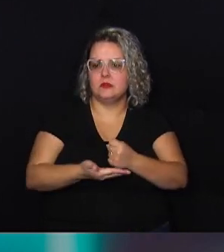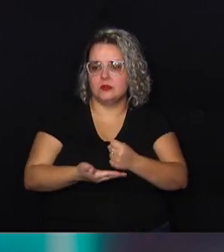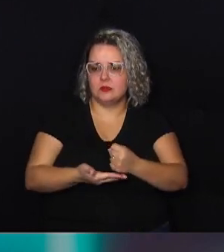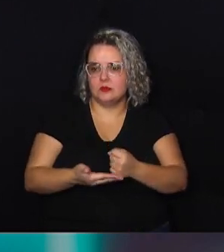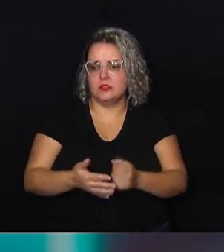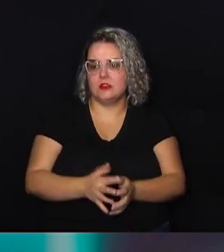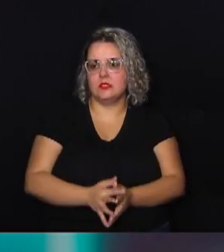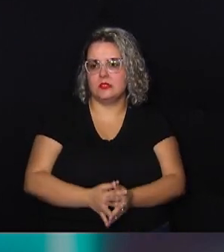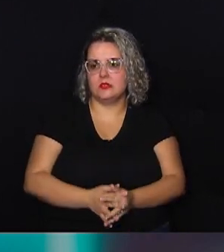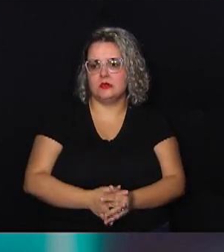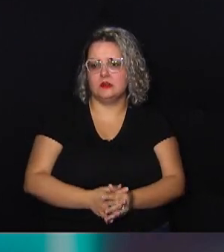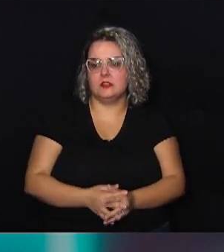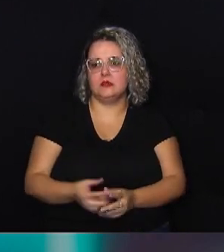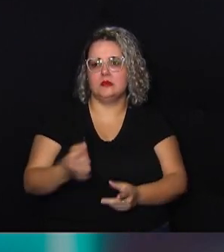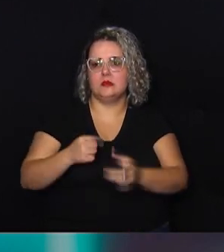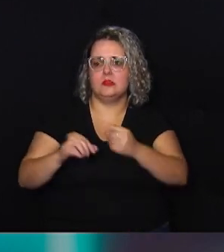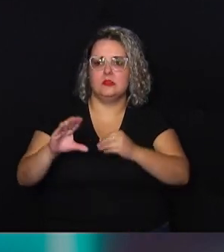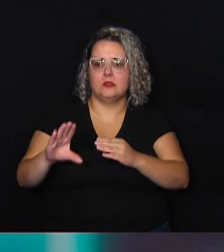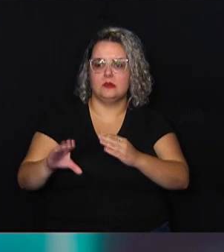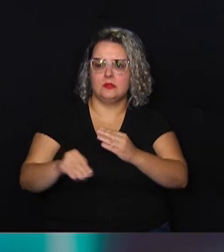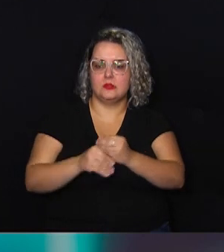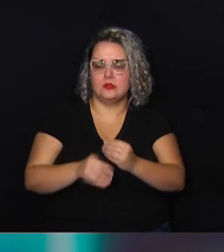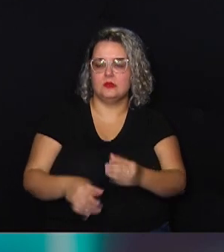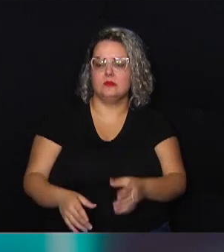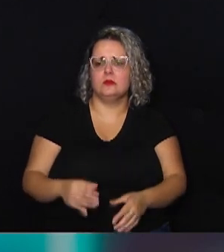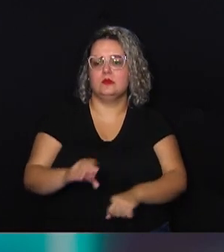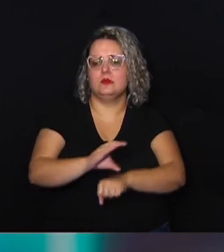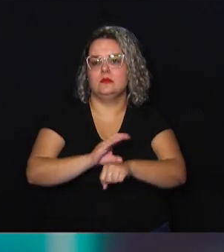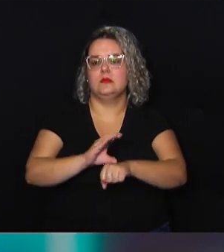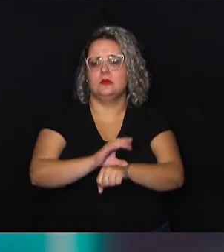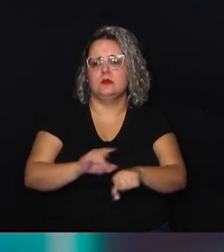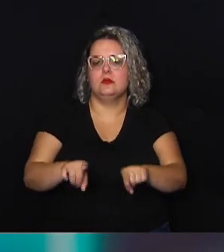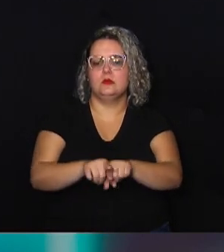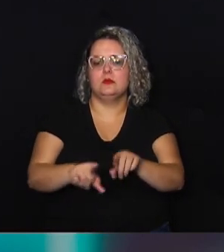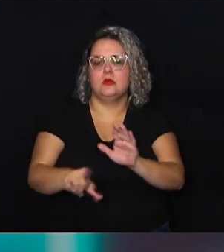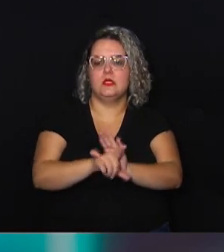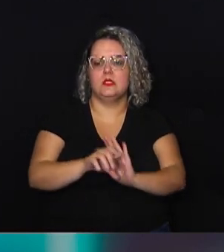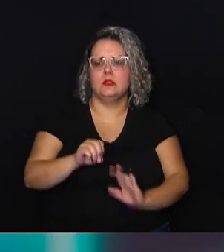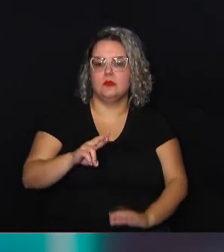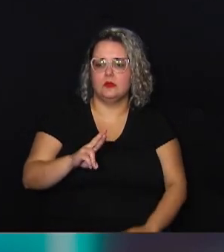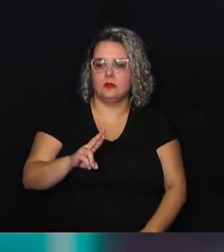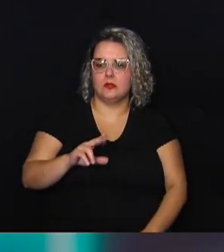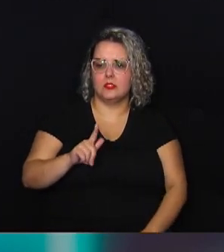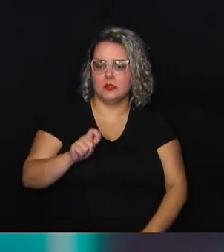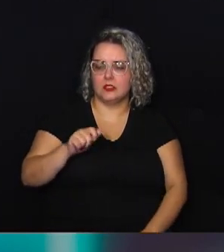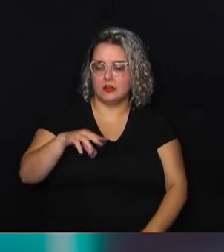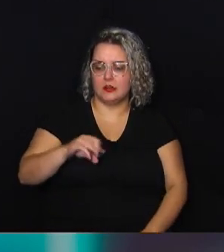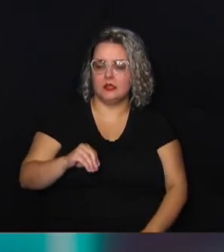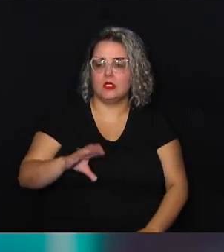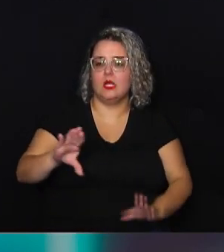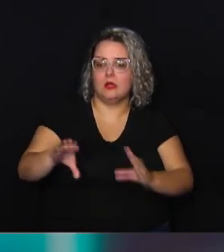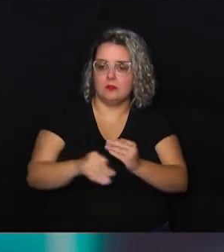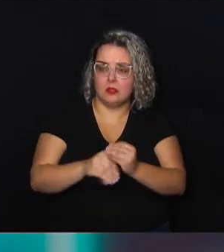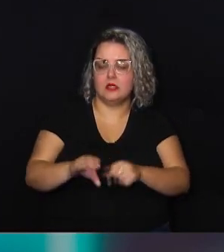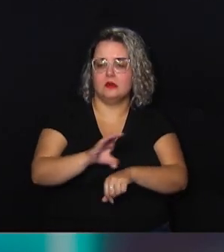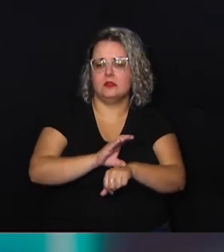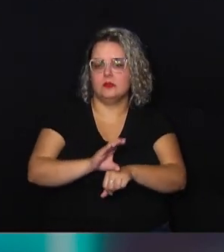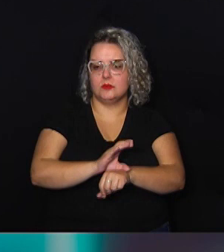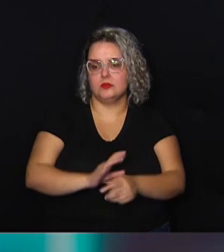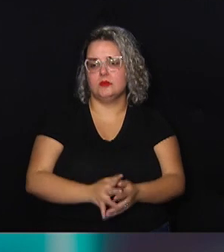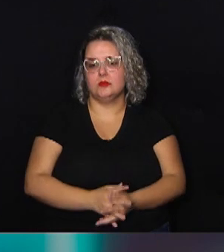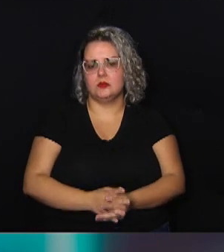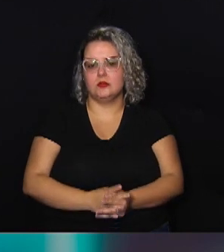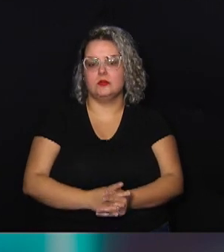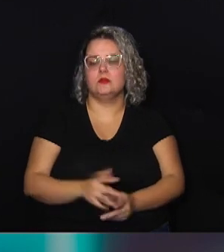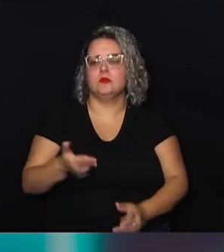tanto da emenda constitucional quanto da nossa lei orgânica, que é de 17%. E esse percentual vem se mantendo,